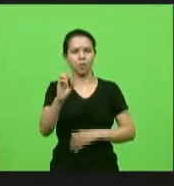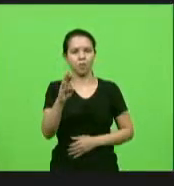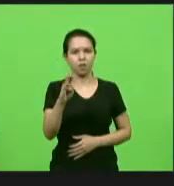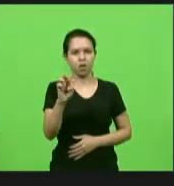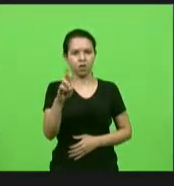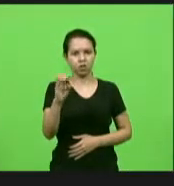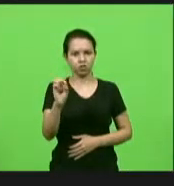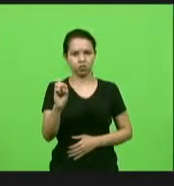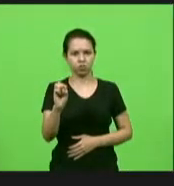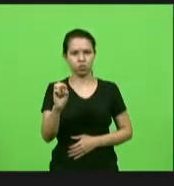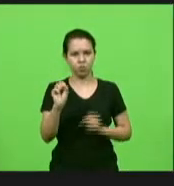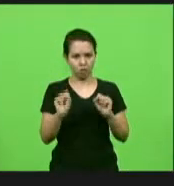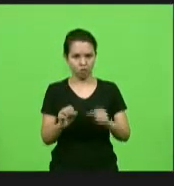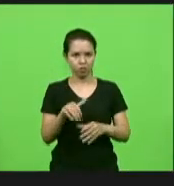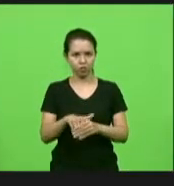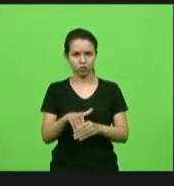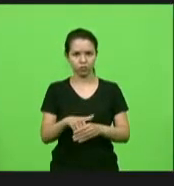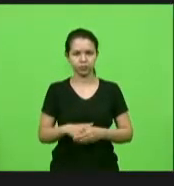para o seu voto.